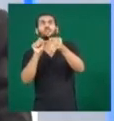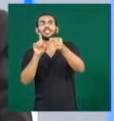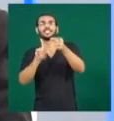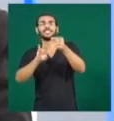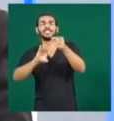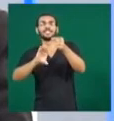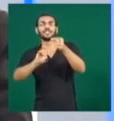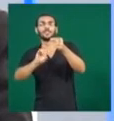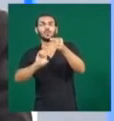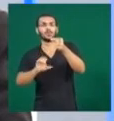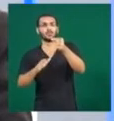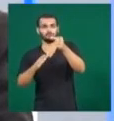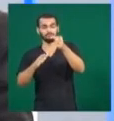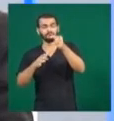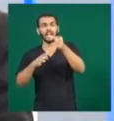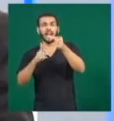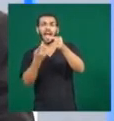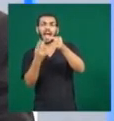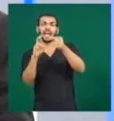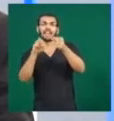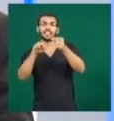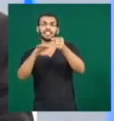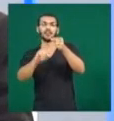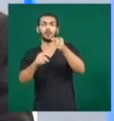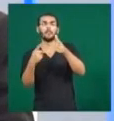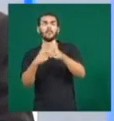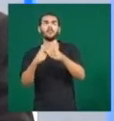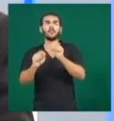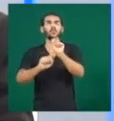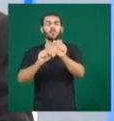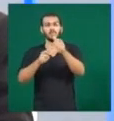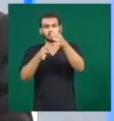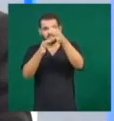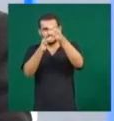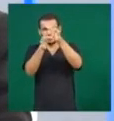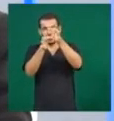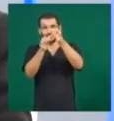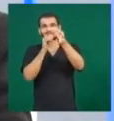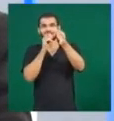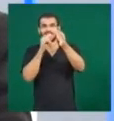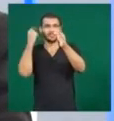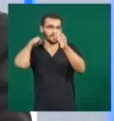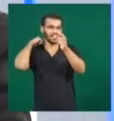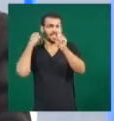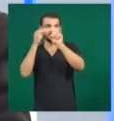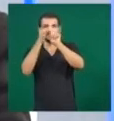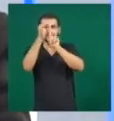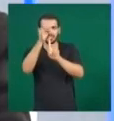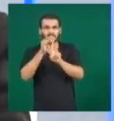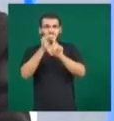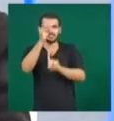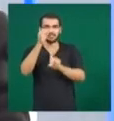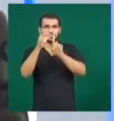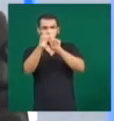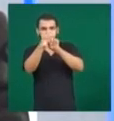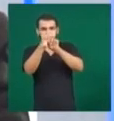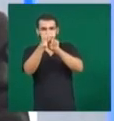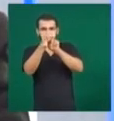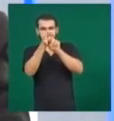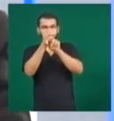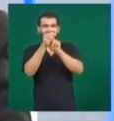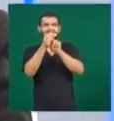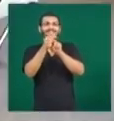de disco, ela é um problema em que o disco se desloca para trás e comprime estruturas